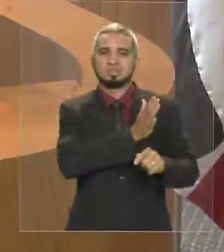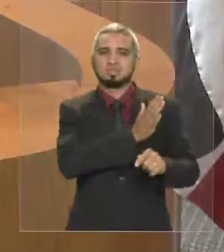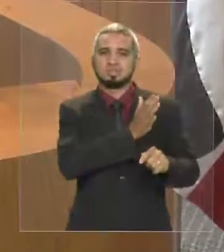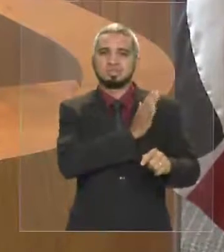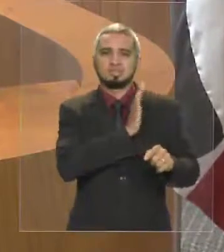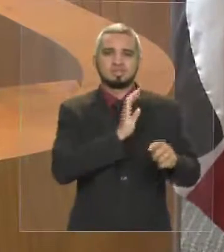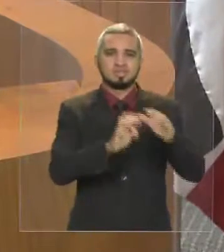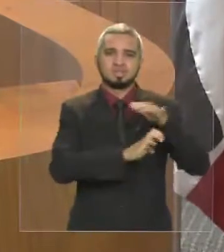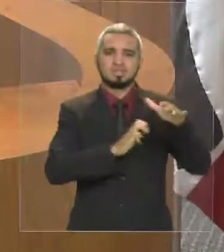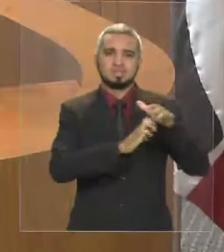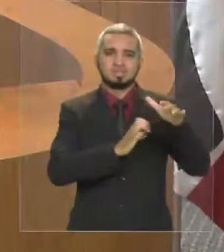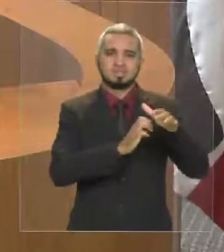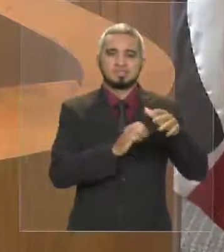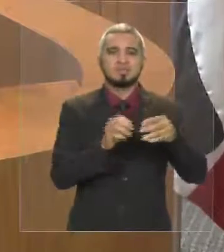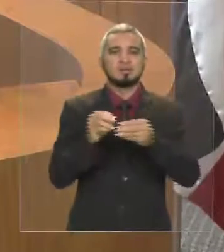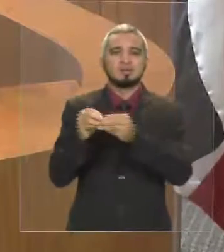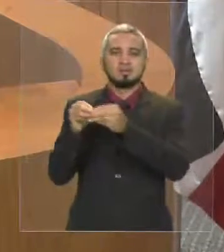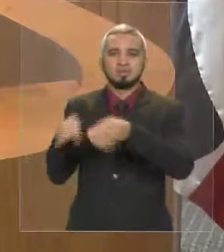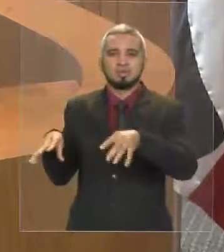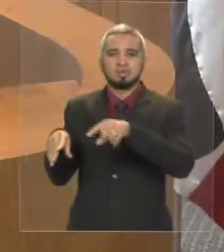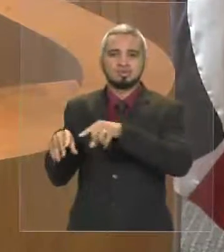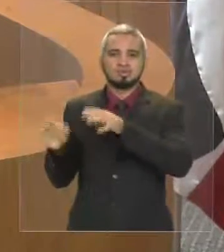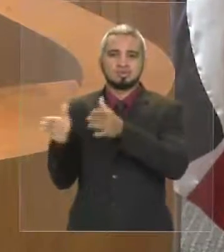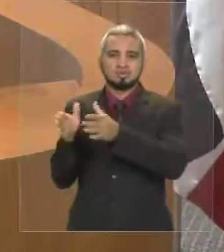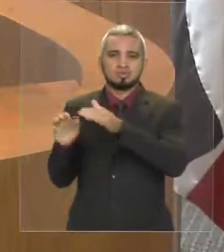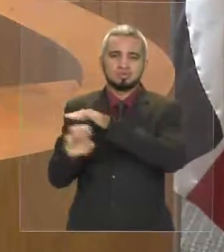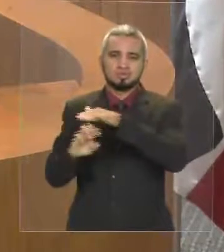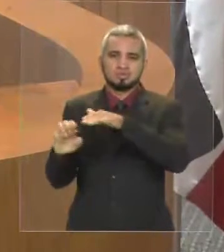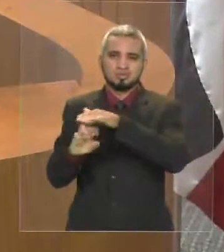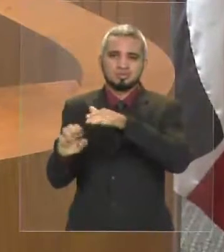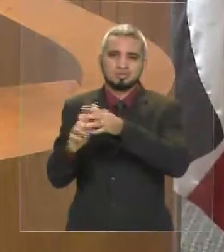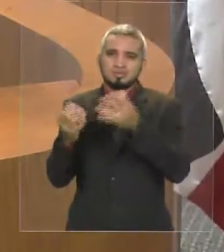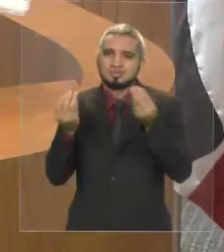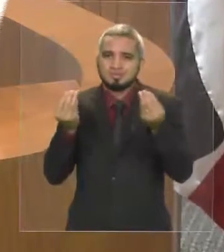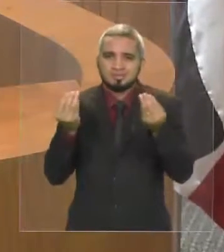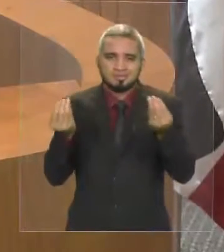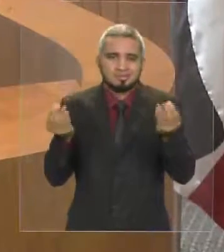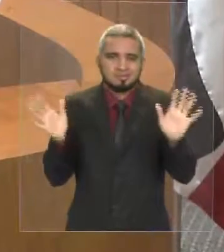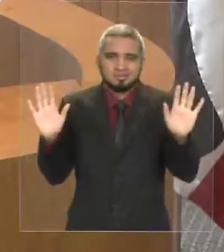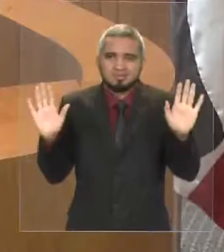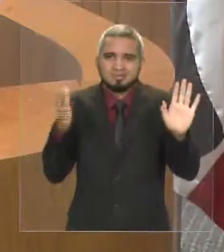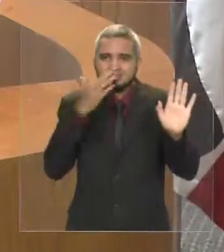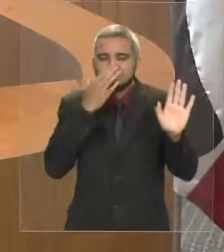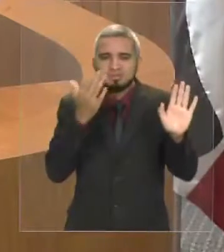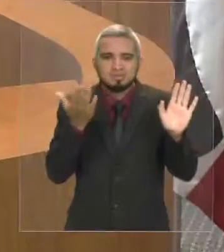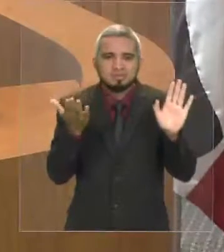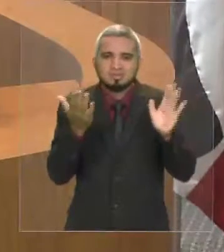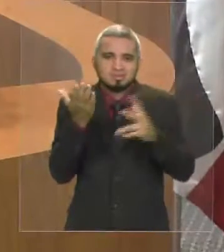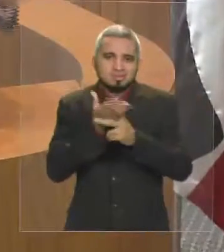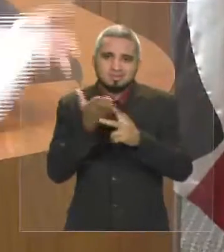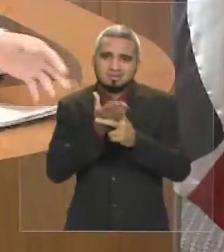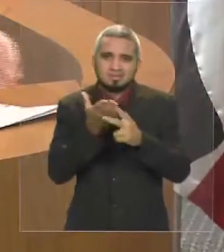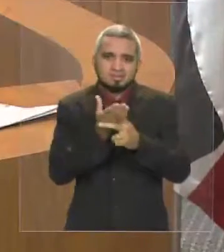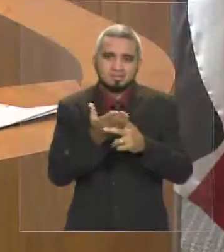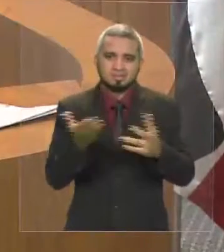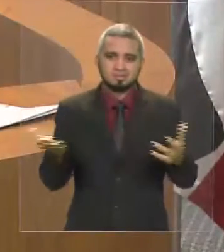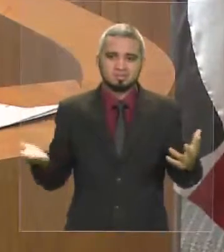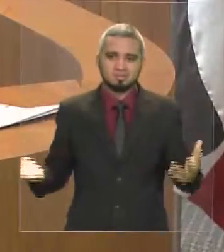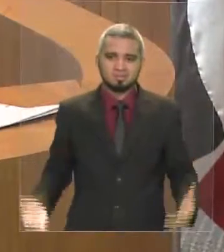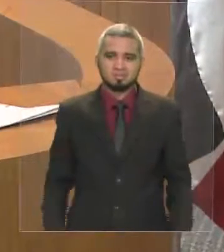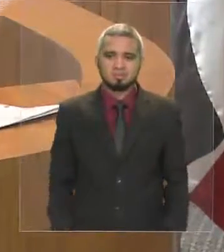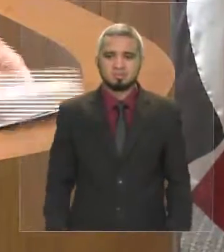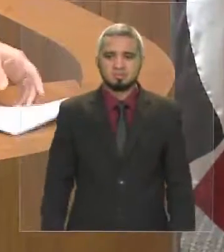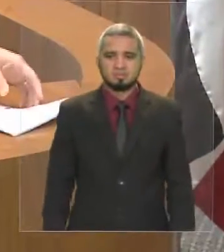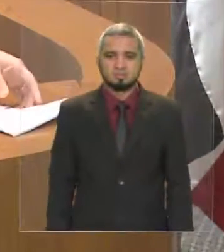e prejudicando os pequenos atacadistas maranhenses. Essa é a contradição do atual governo que está aí.